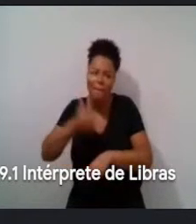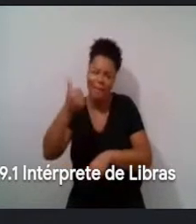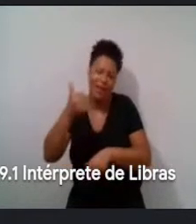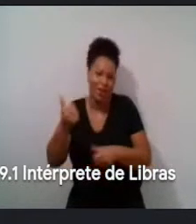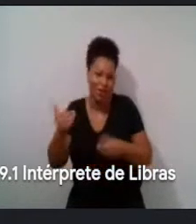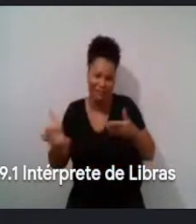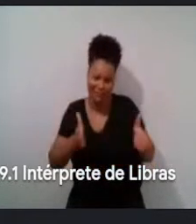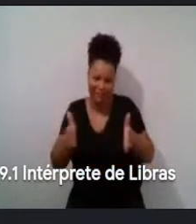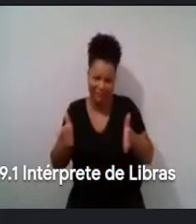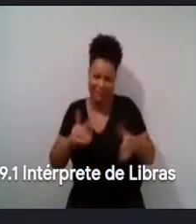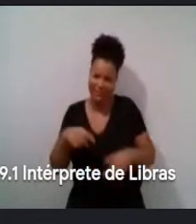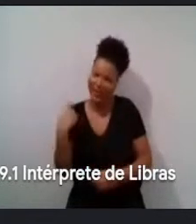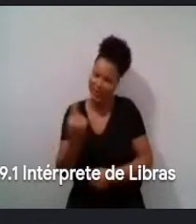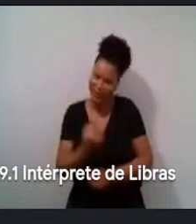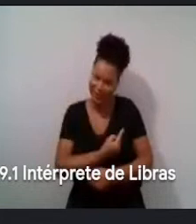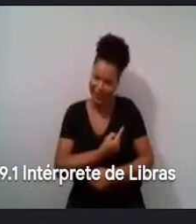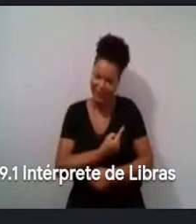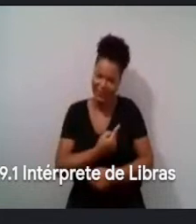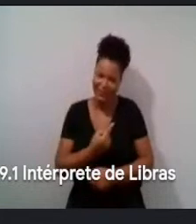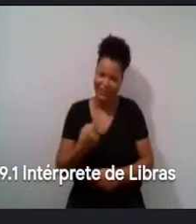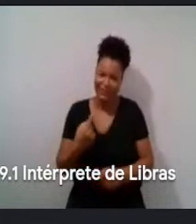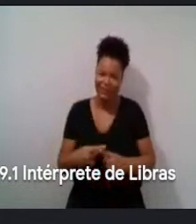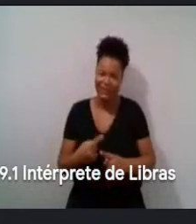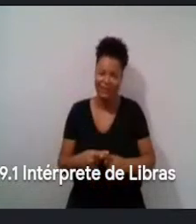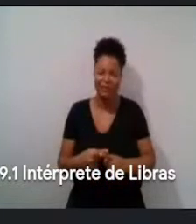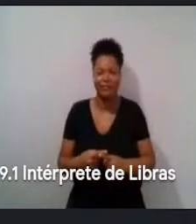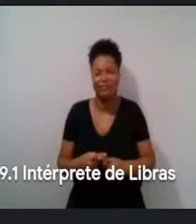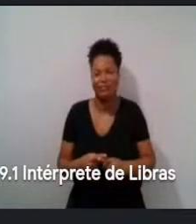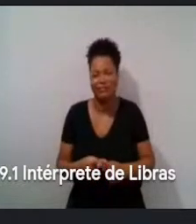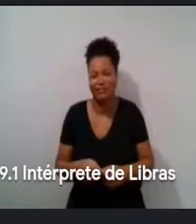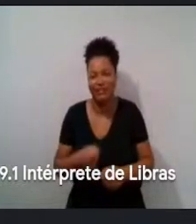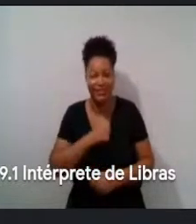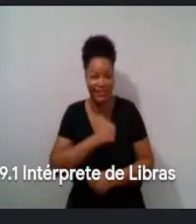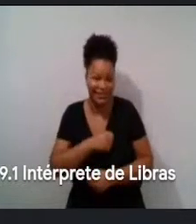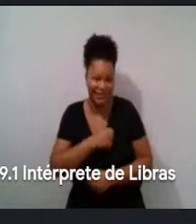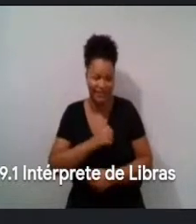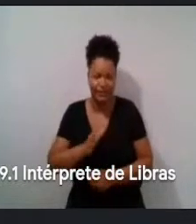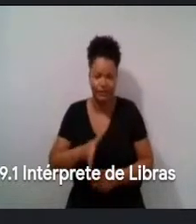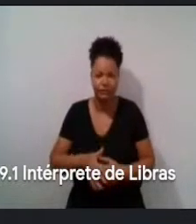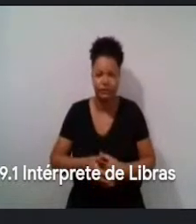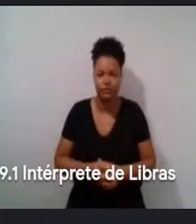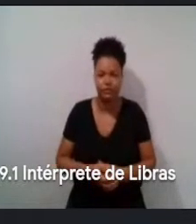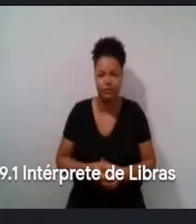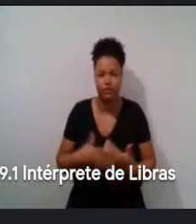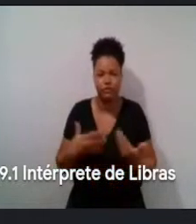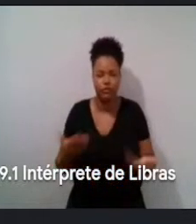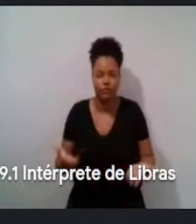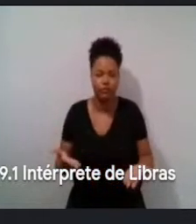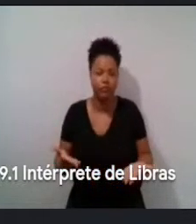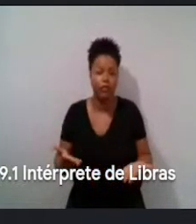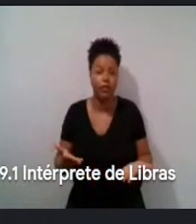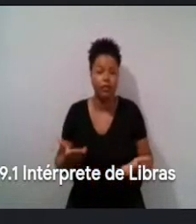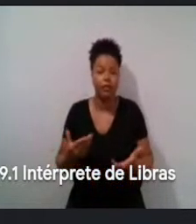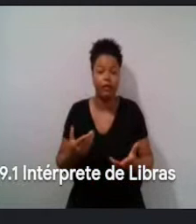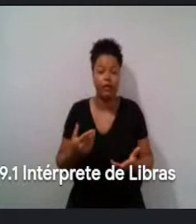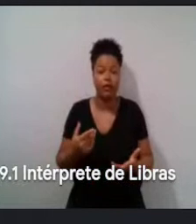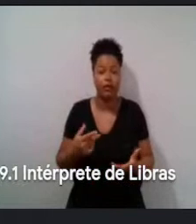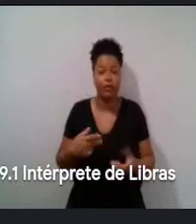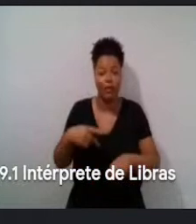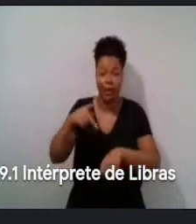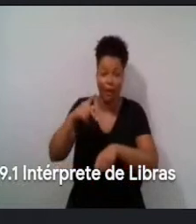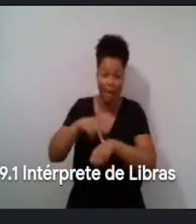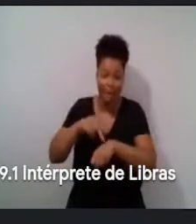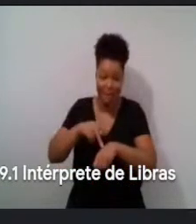nós. Eu estou de acordo. Qualquer alteração a gente pode fazer, que qualquer pedra que surgir no caminho,